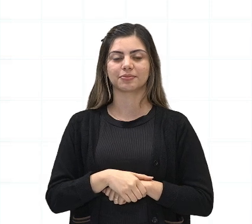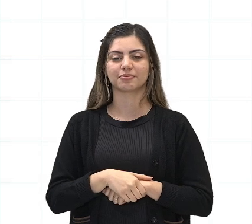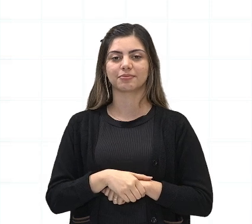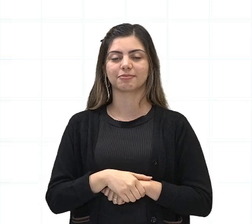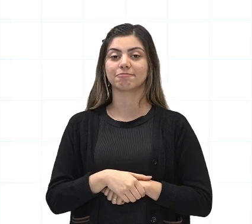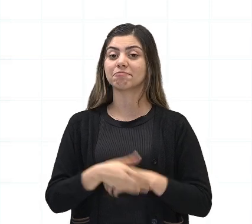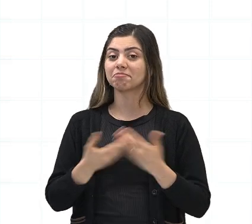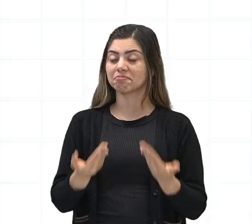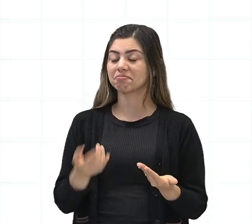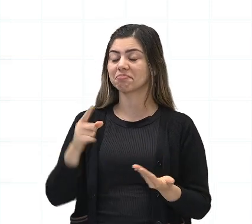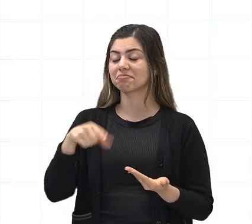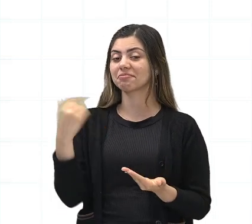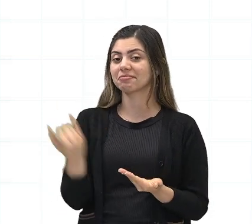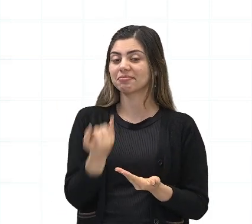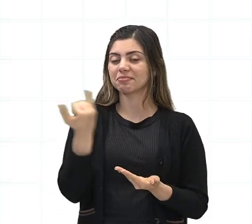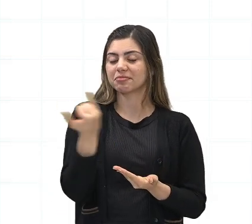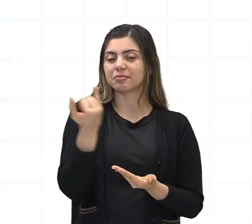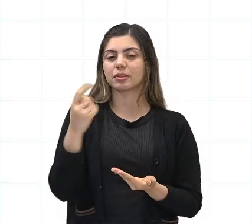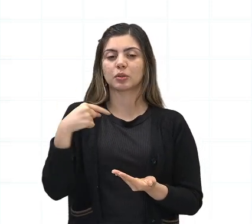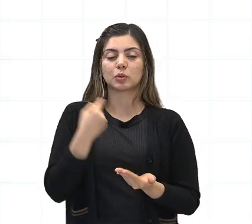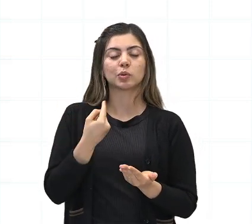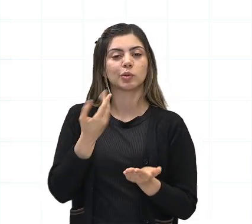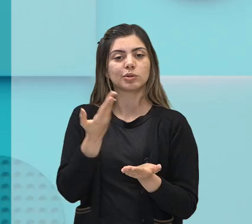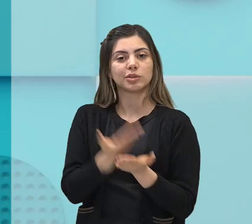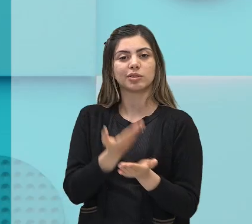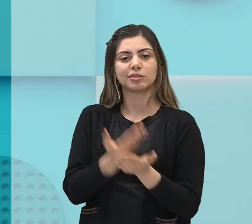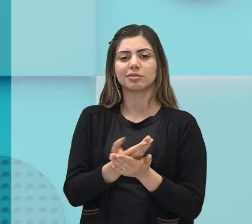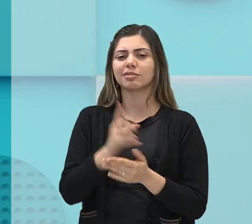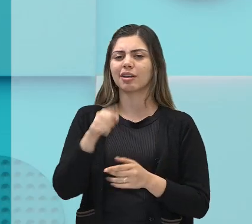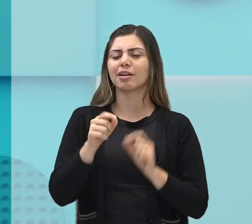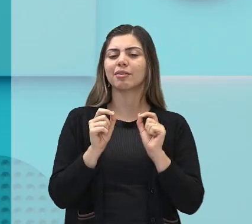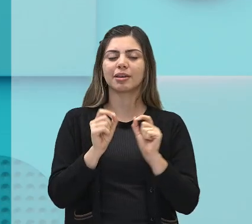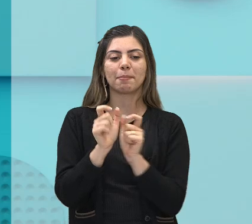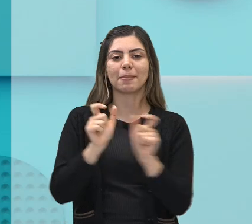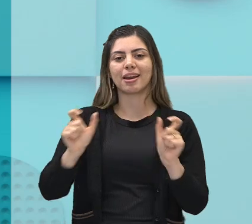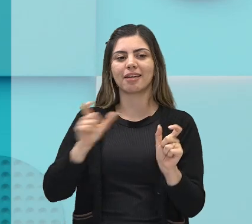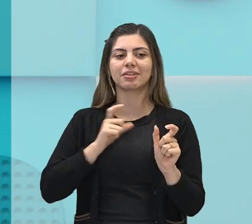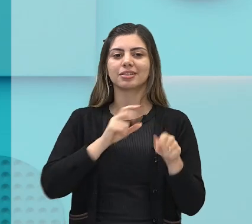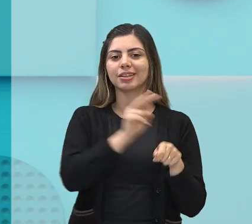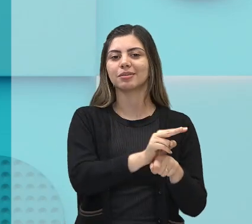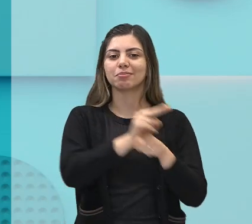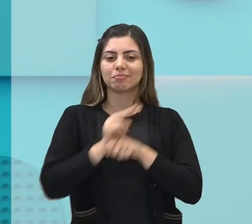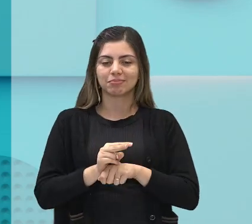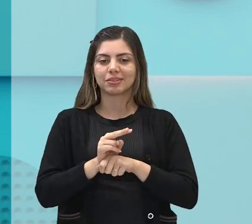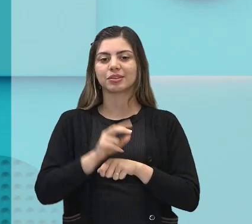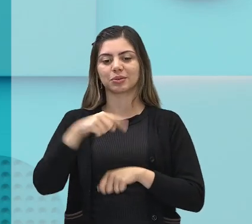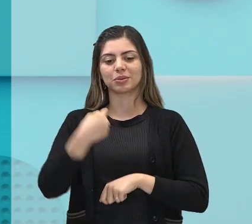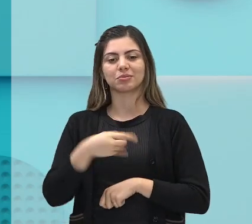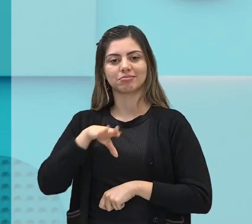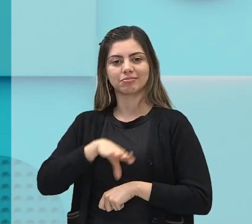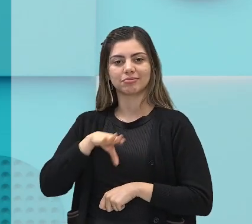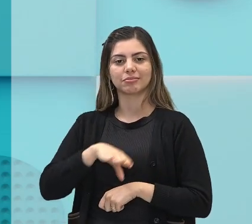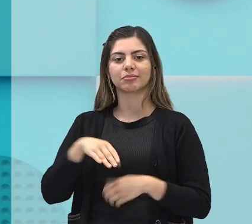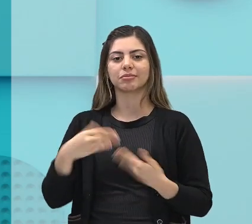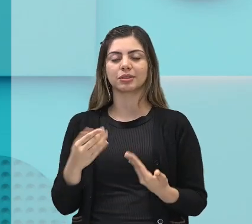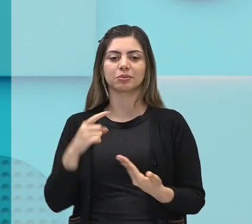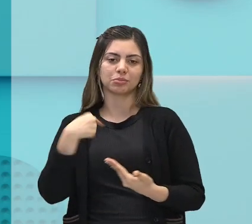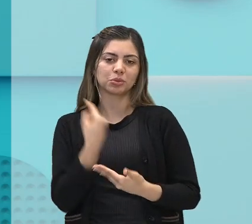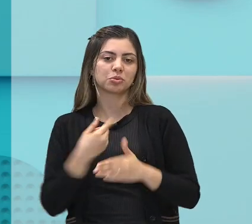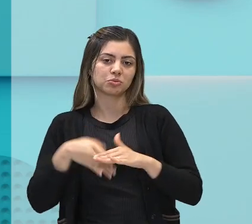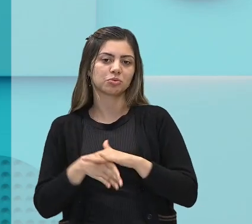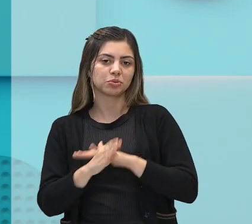estrangeirismo. É importante a gente falar um pouquinho sobre essas palavras que são incorporadas na nossa língua e acabam se